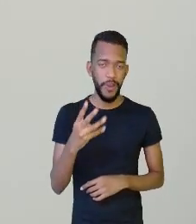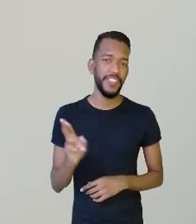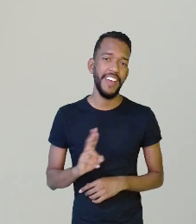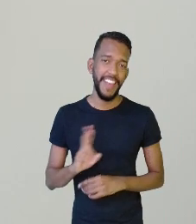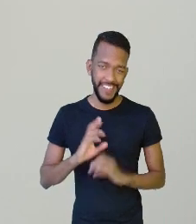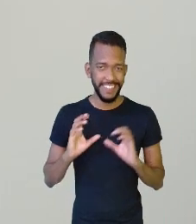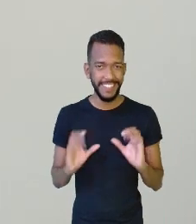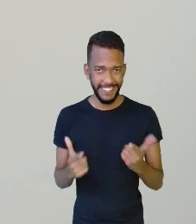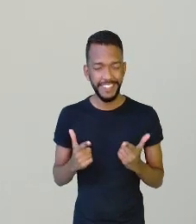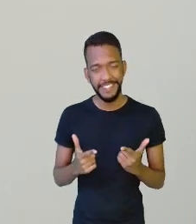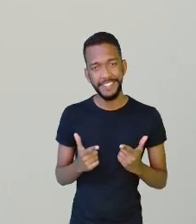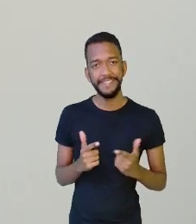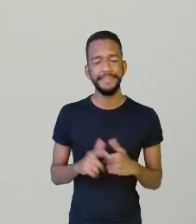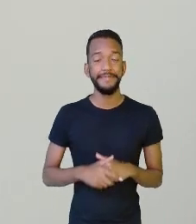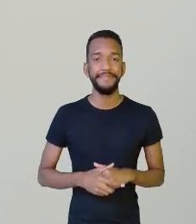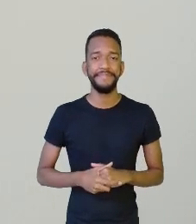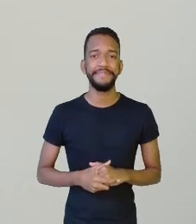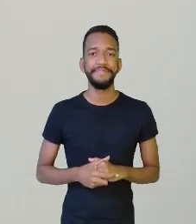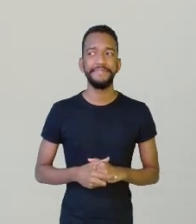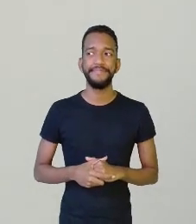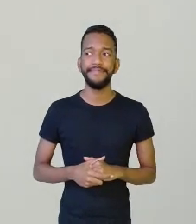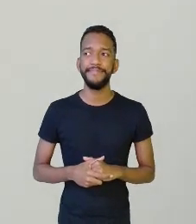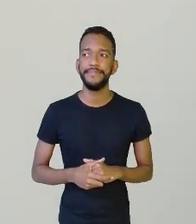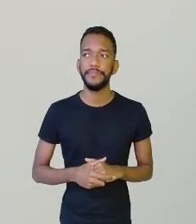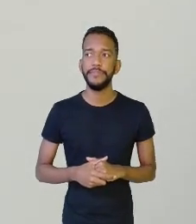correto. Ele gastou R$54.